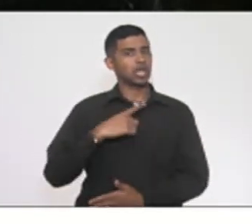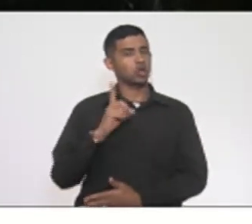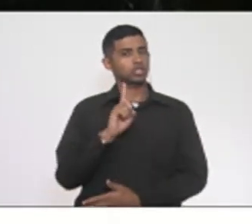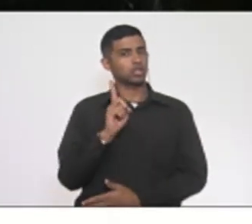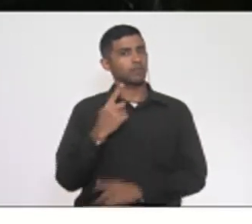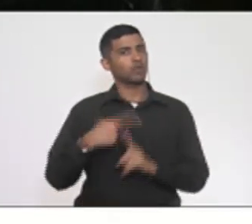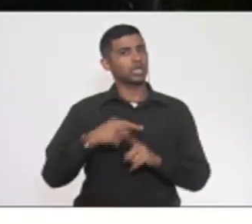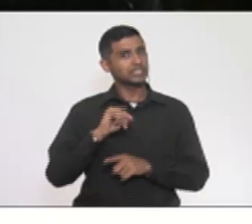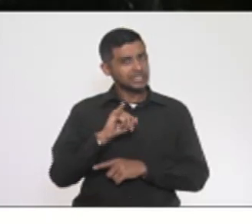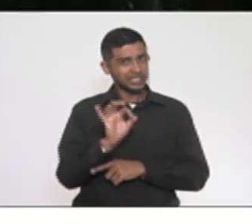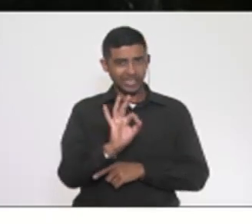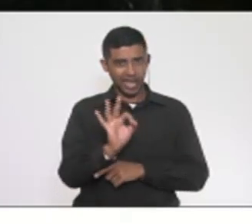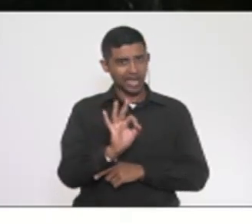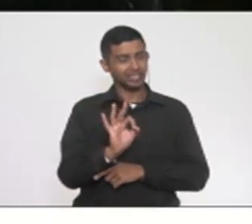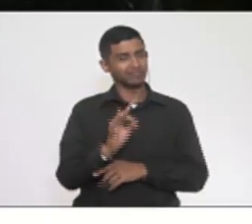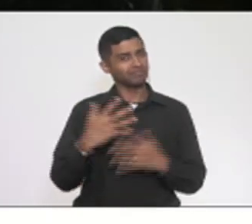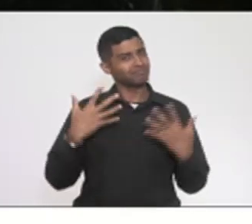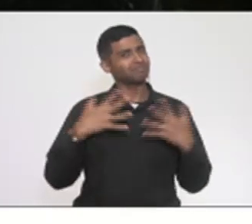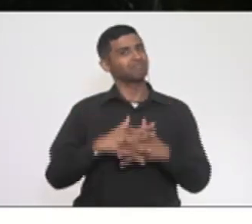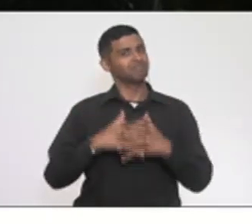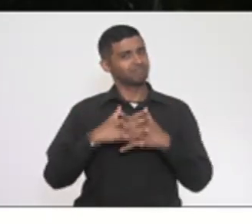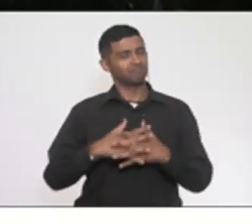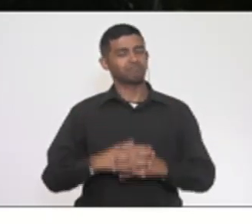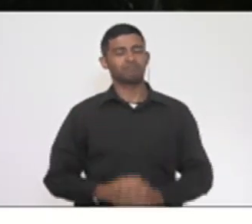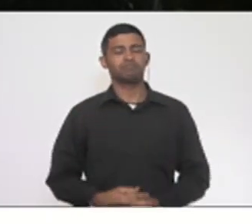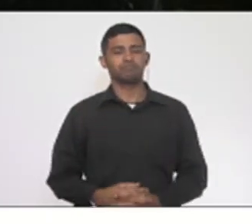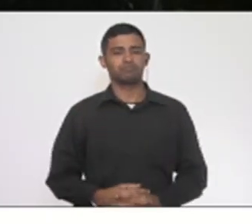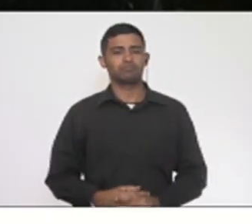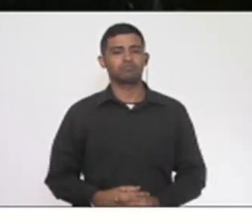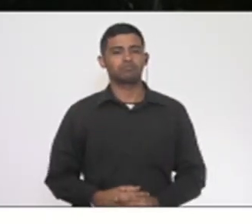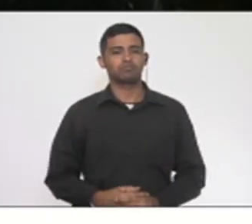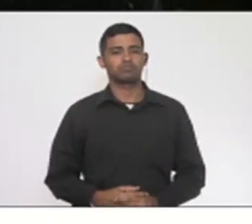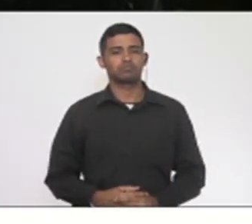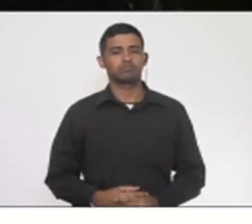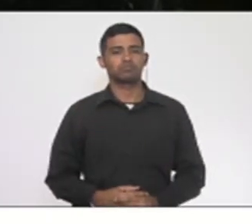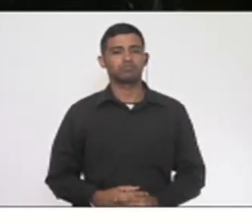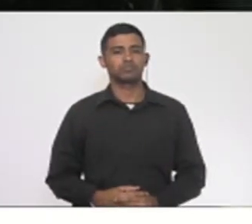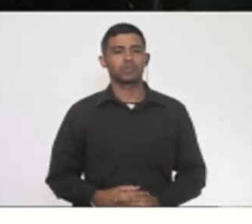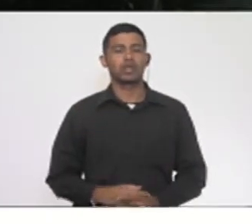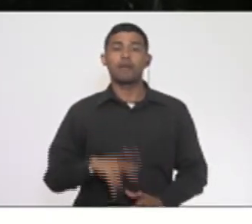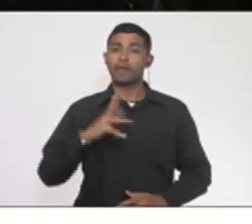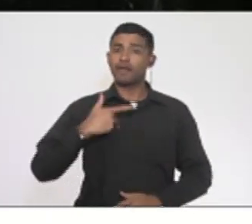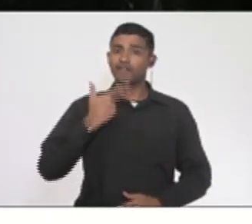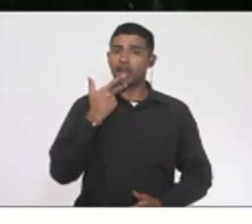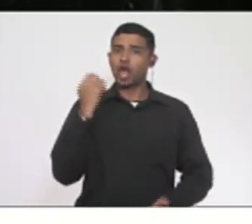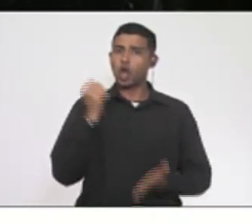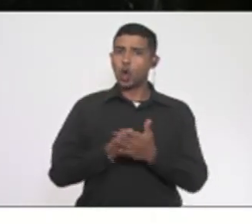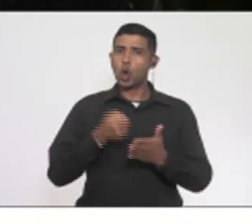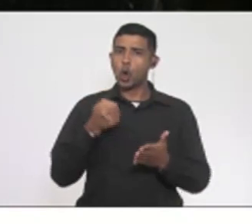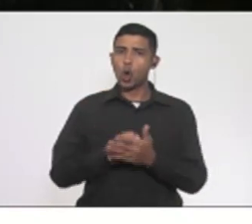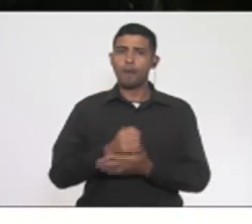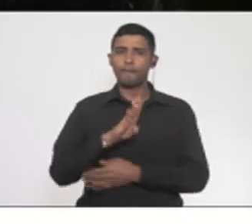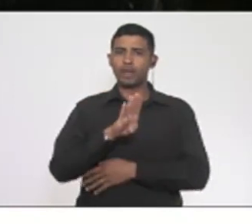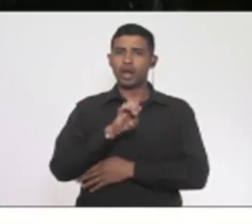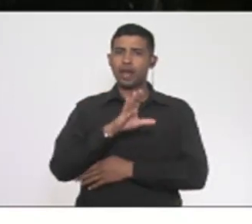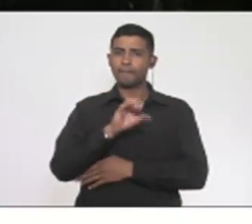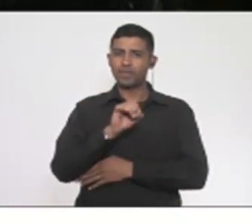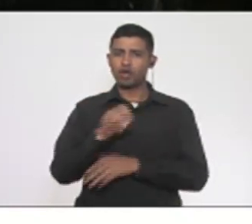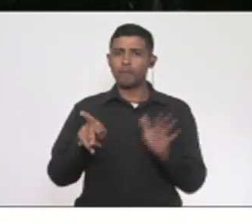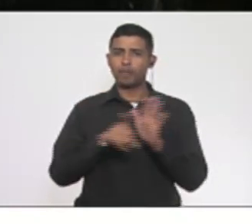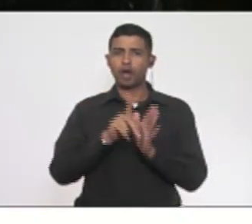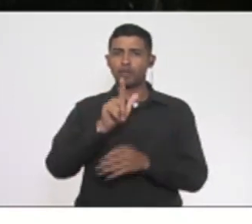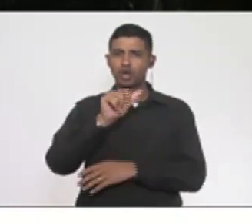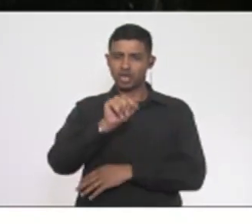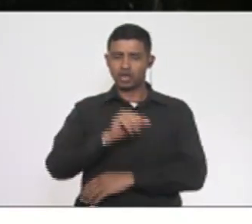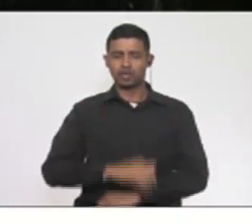complexa. Mas eu acho que, aqui voltando a cobrança lá no bico do gás, eu acho